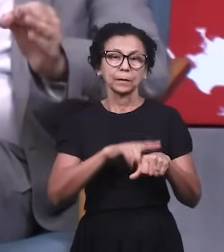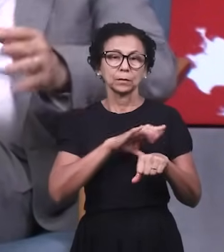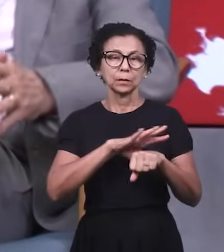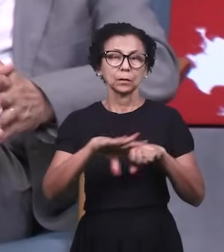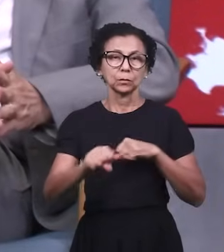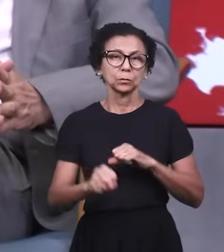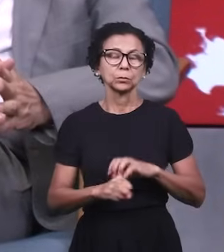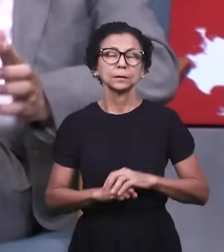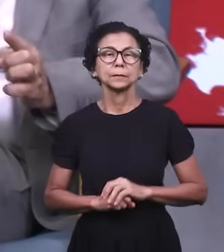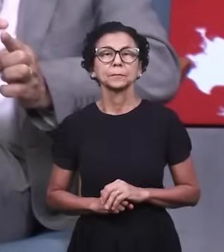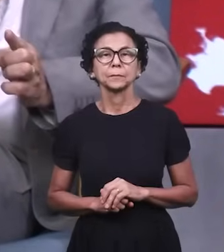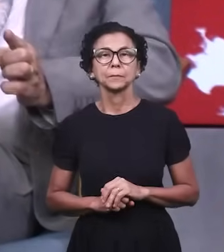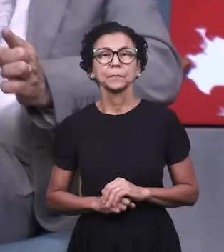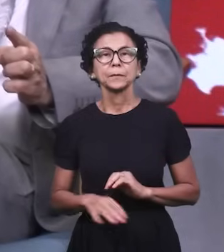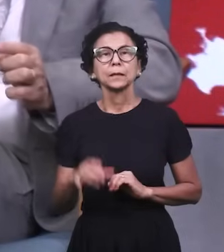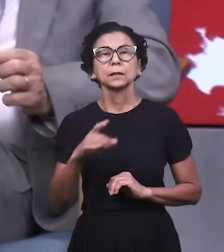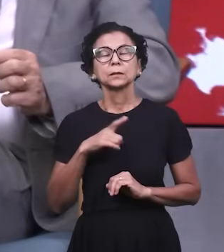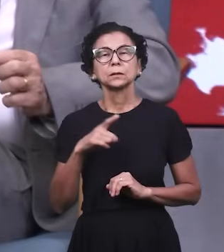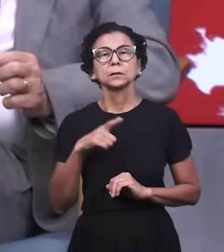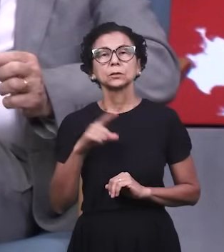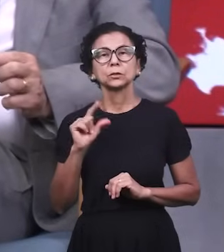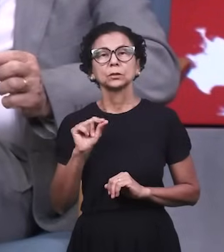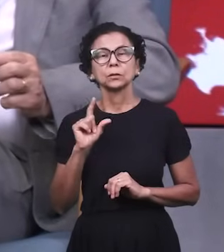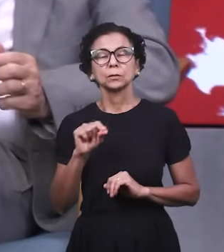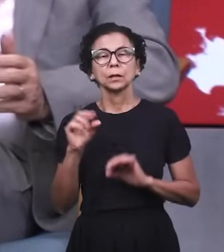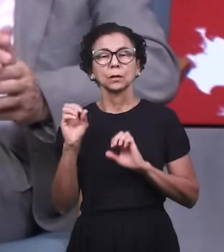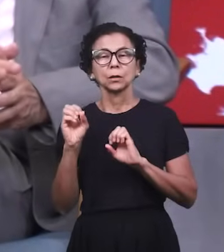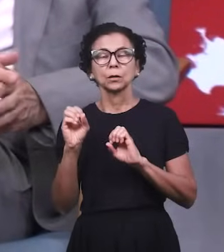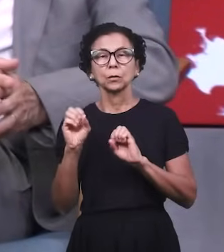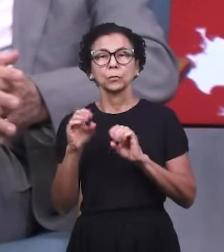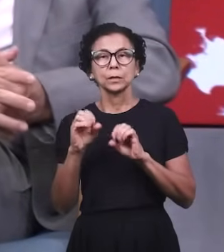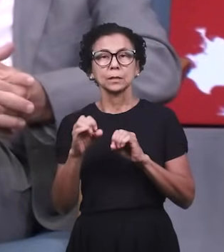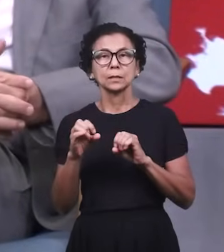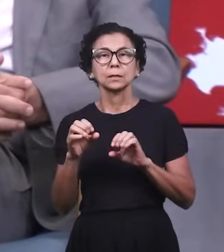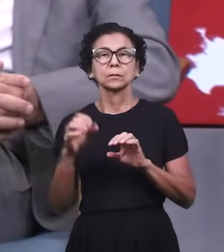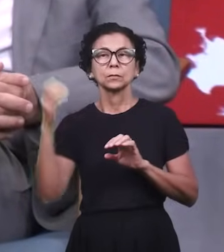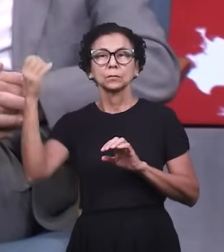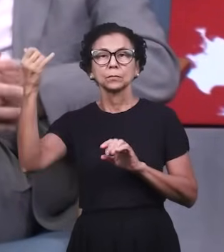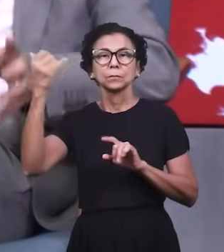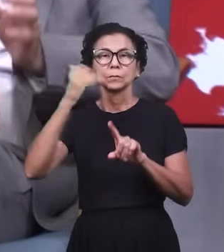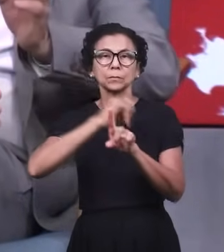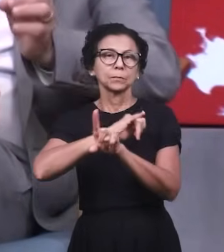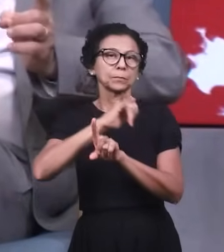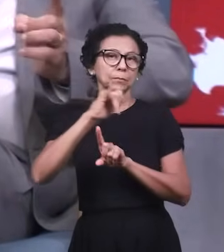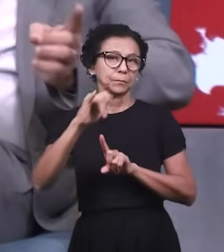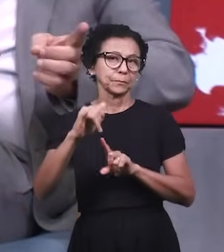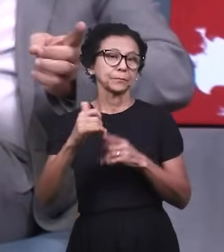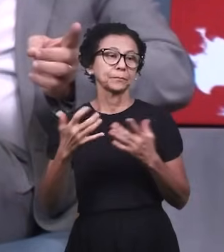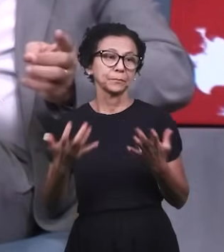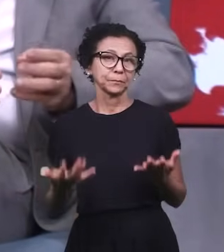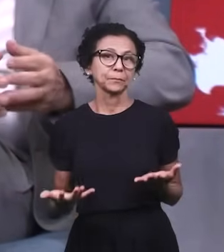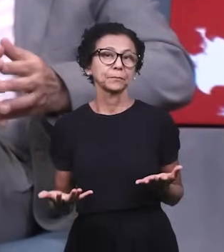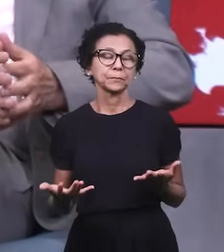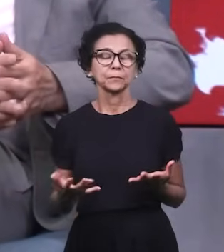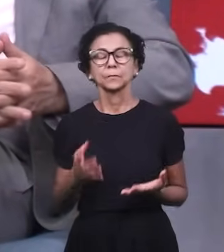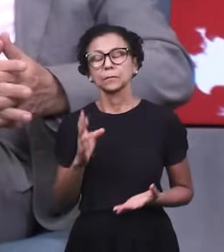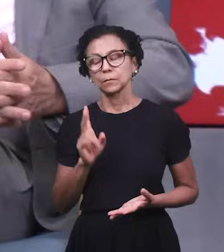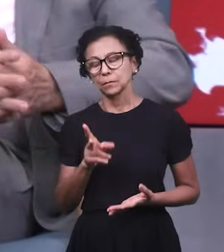ensino profético, um legado profético. E nós podemos ver isso, é por isso que nós sempre